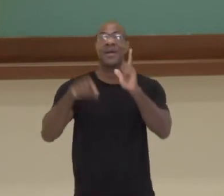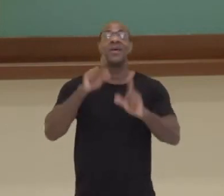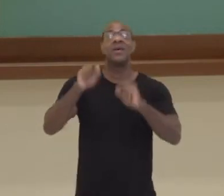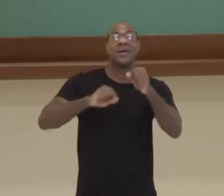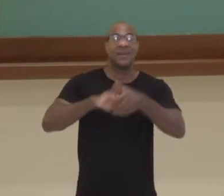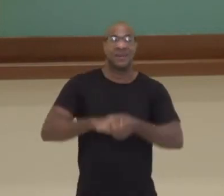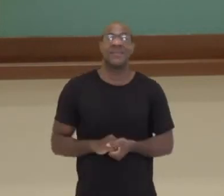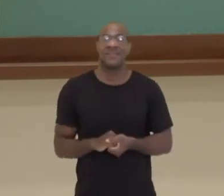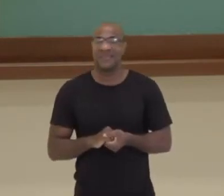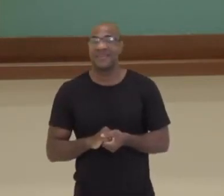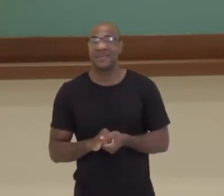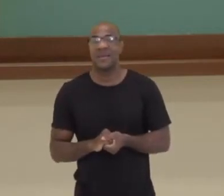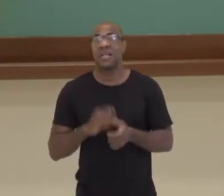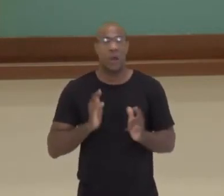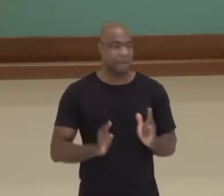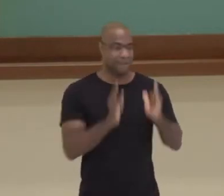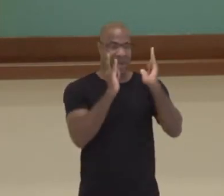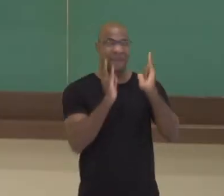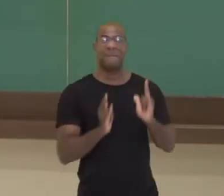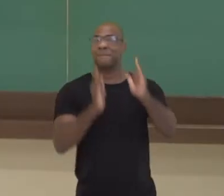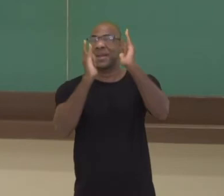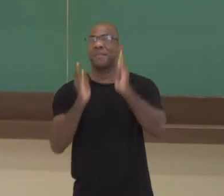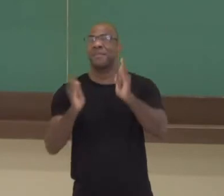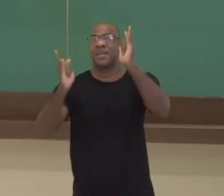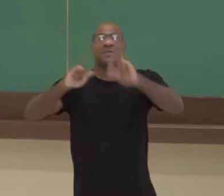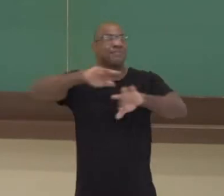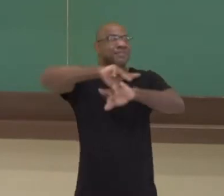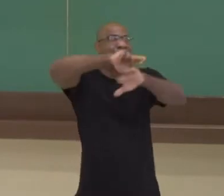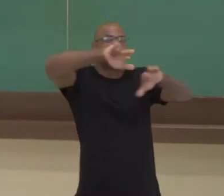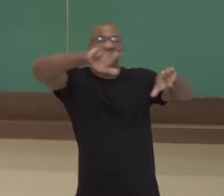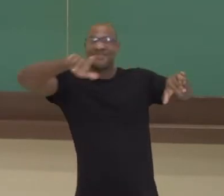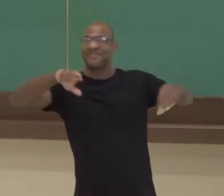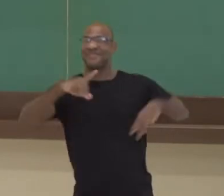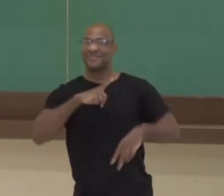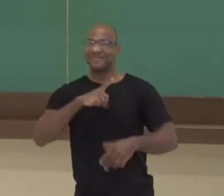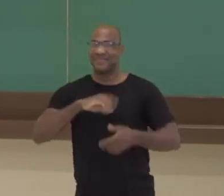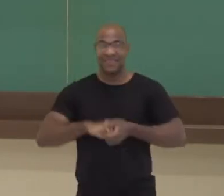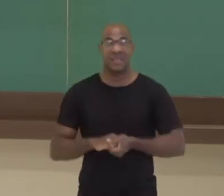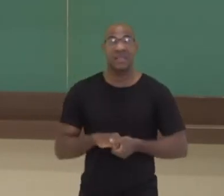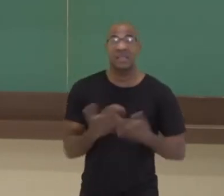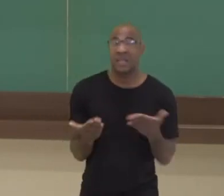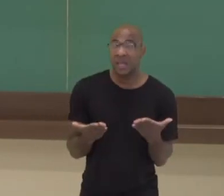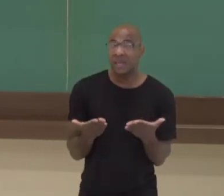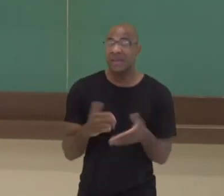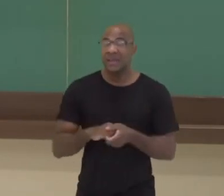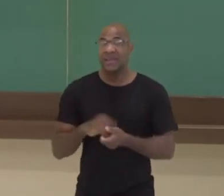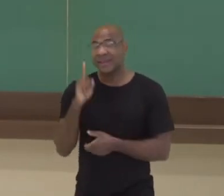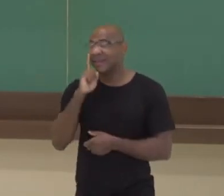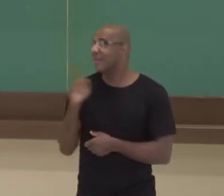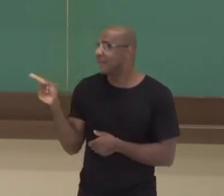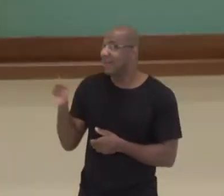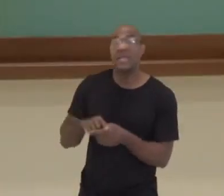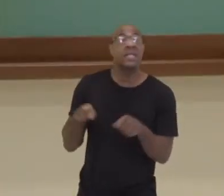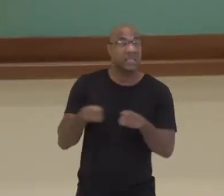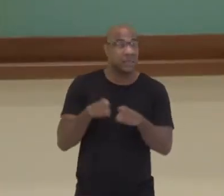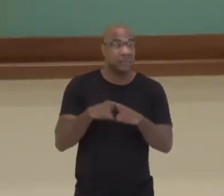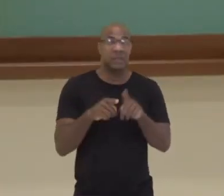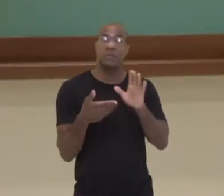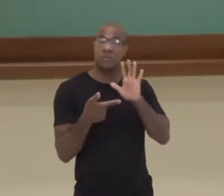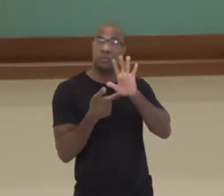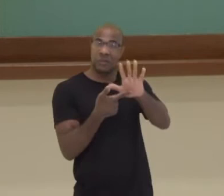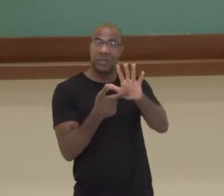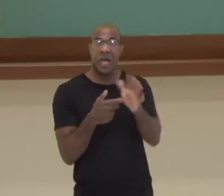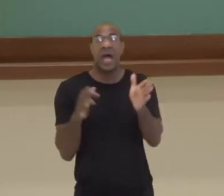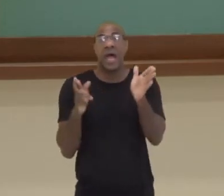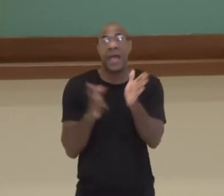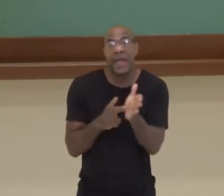são o quê? Os prédios, né? Faz uma alusão aos prédios. Esse jogo pessoal, além de proporcionar